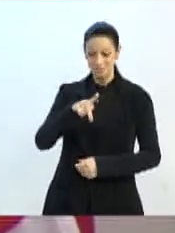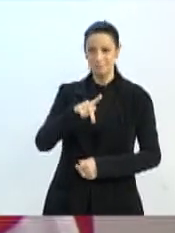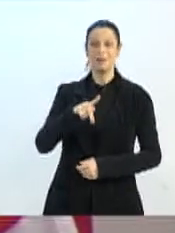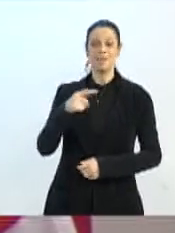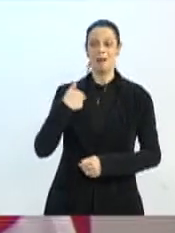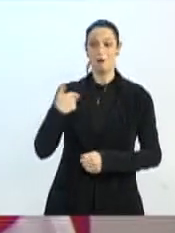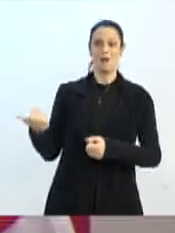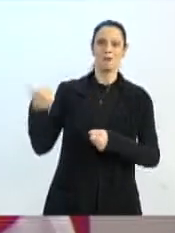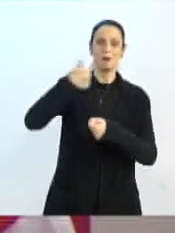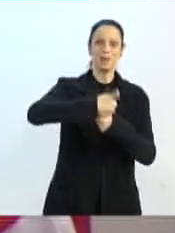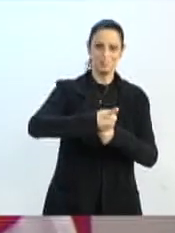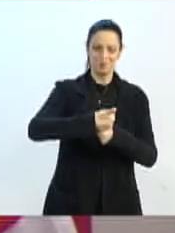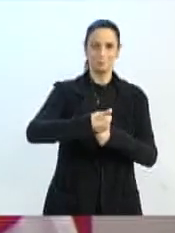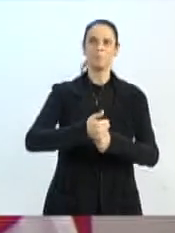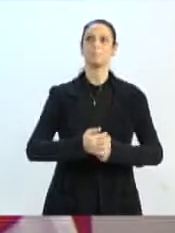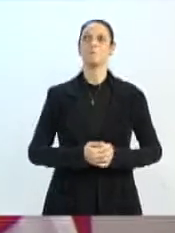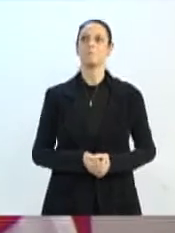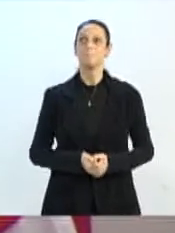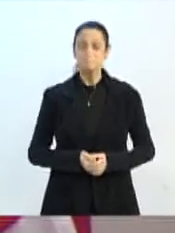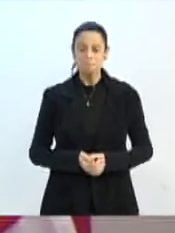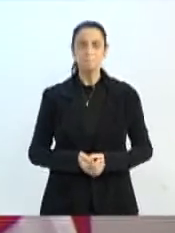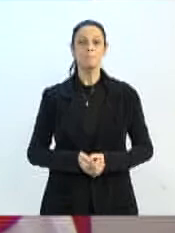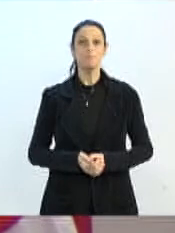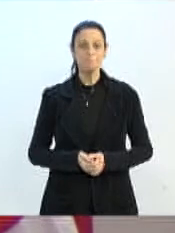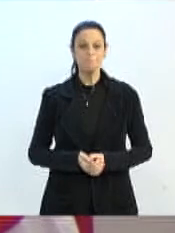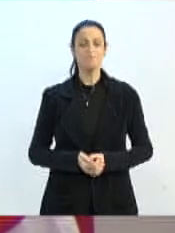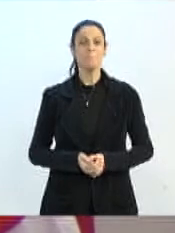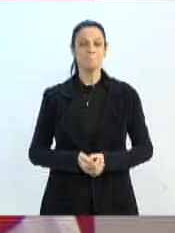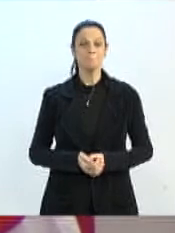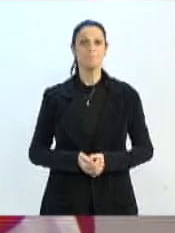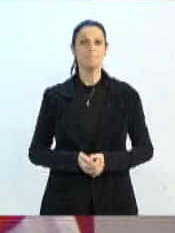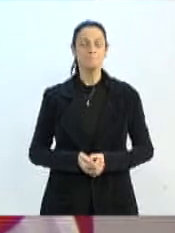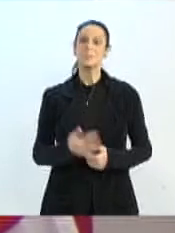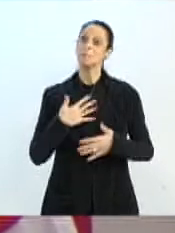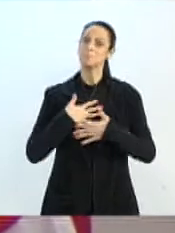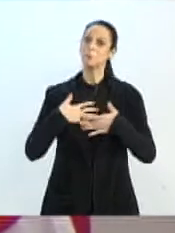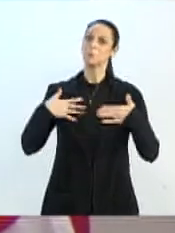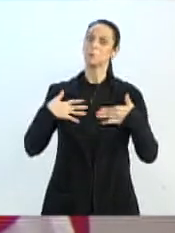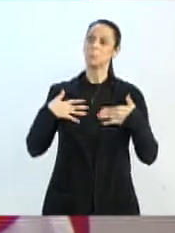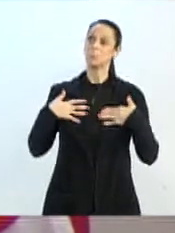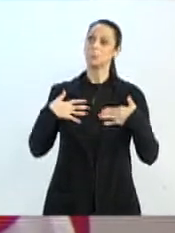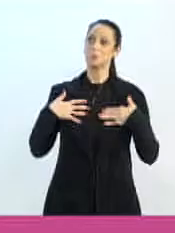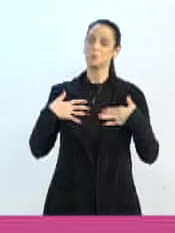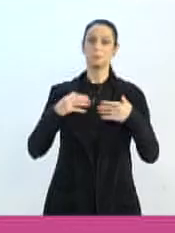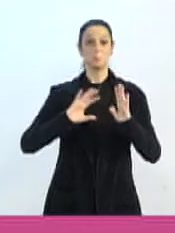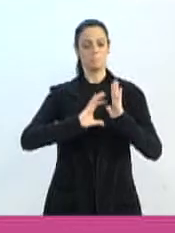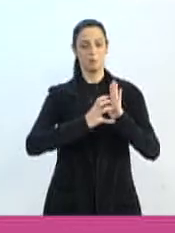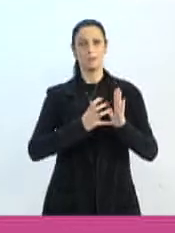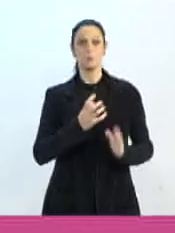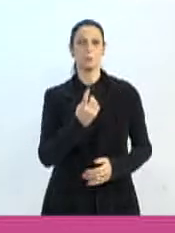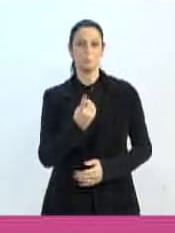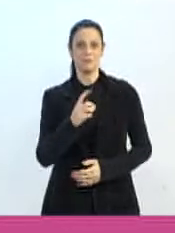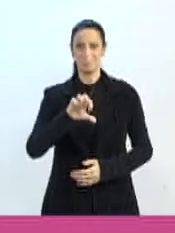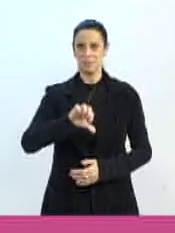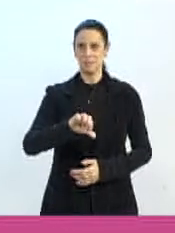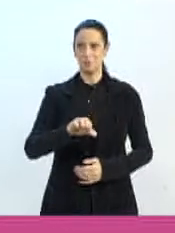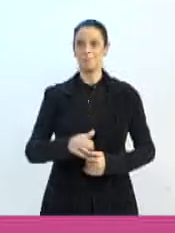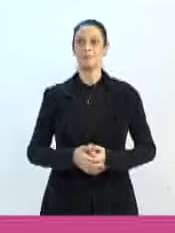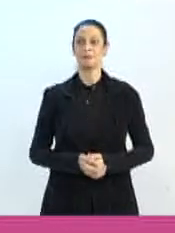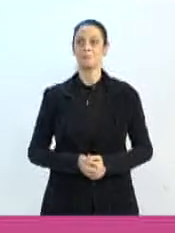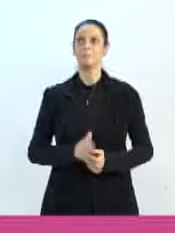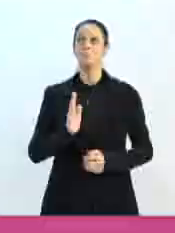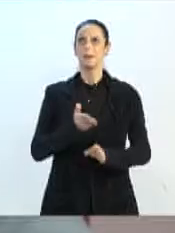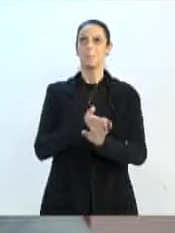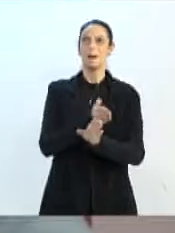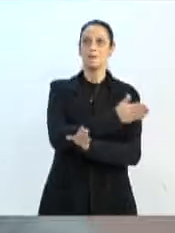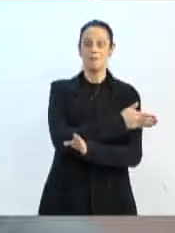Podemos Estadual. E eu fiz questão também de ressaltar o meu orgulho, né, do Podemos, assim como, né, a gente já citou